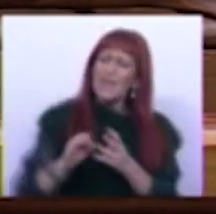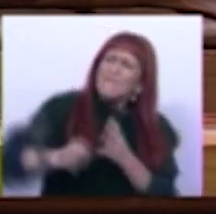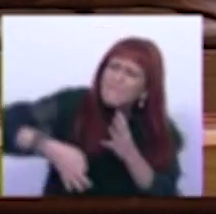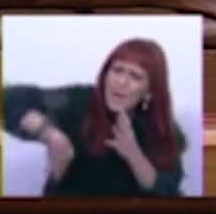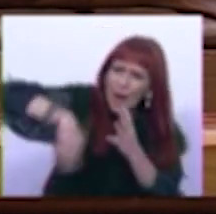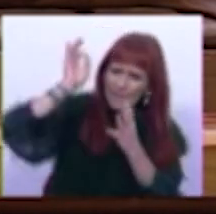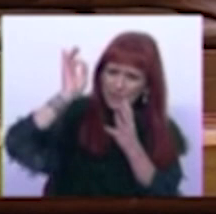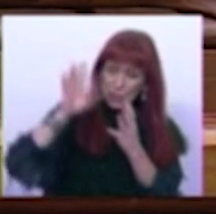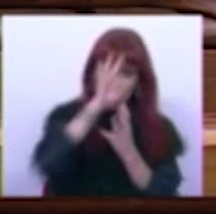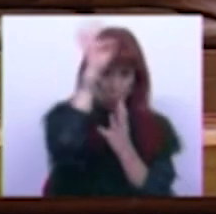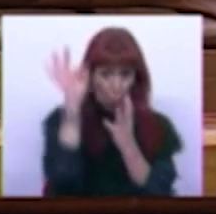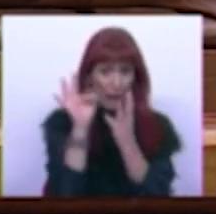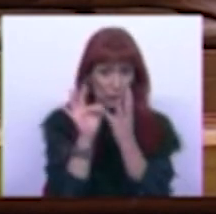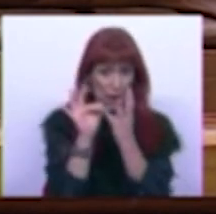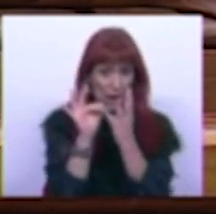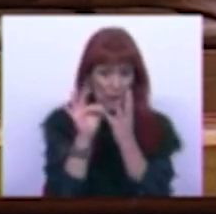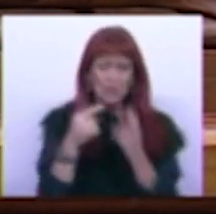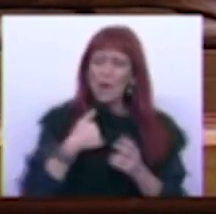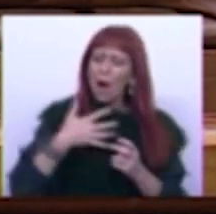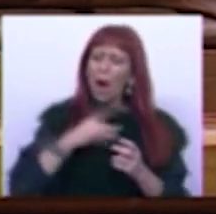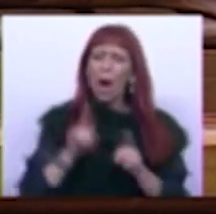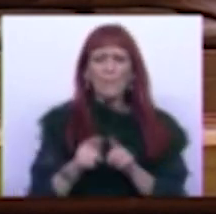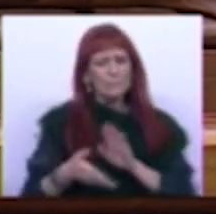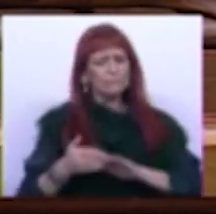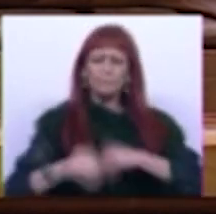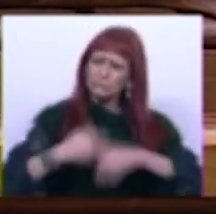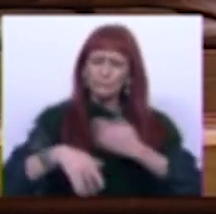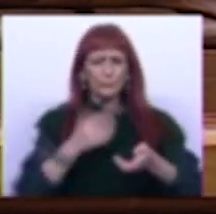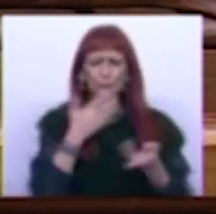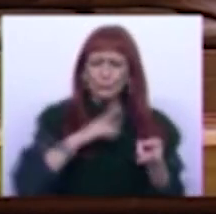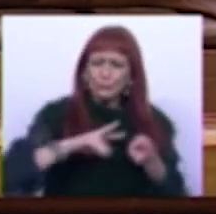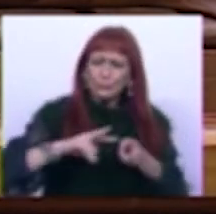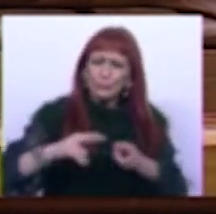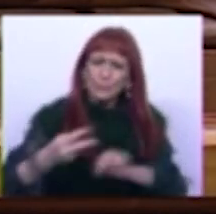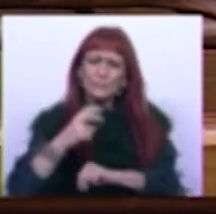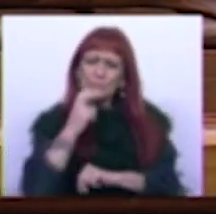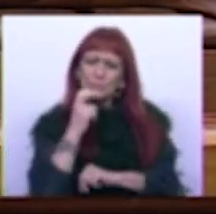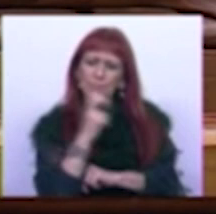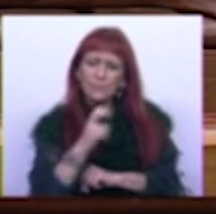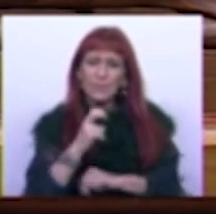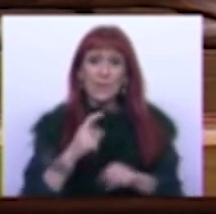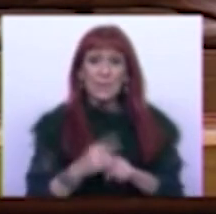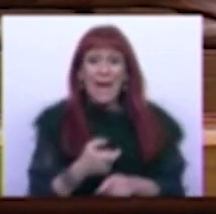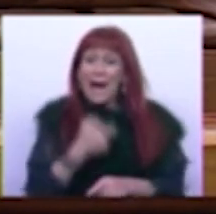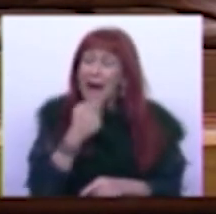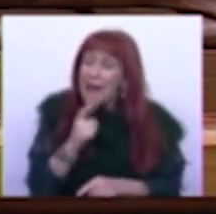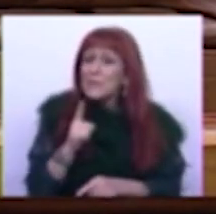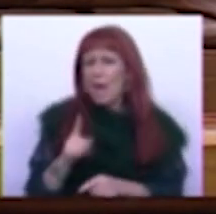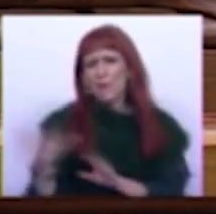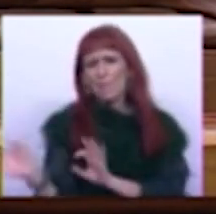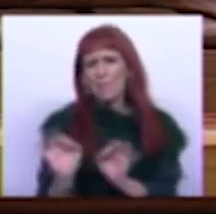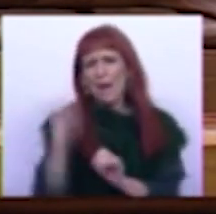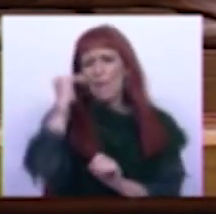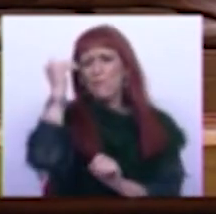Finalmente, no quarto eixo, pretendemos acelerar a transição energética, porque só essa nos prepara